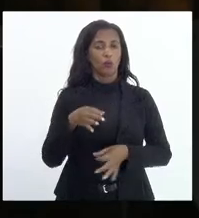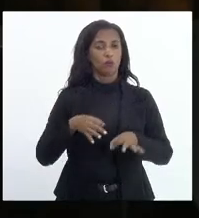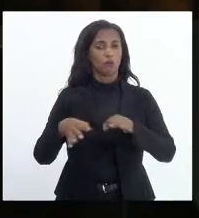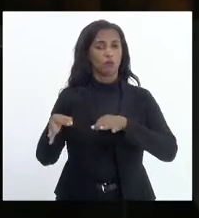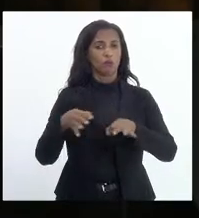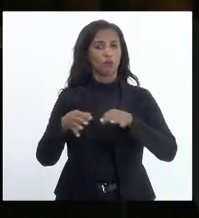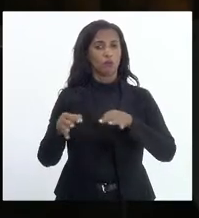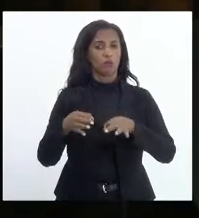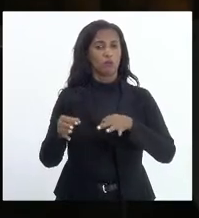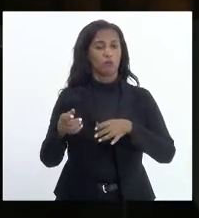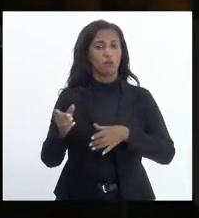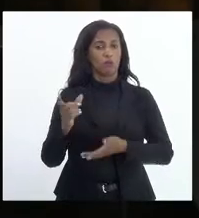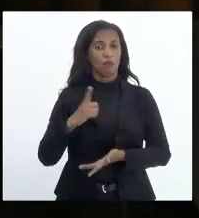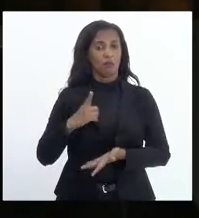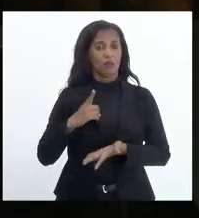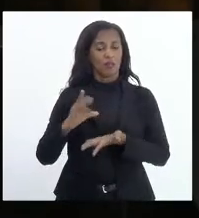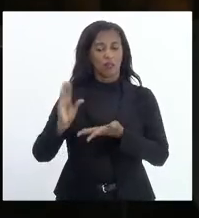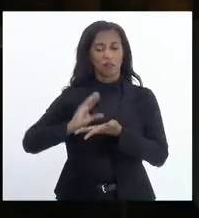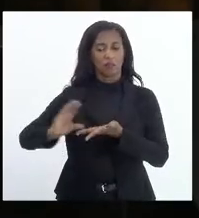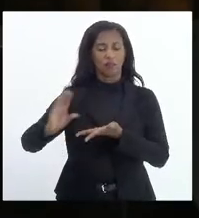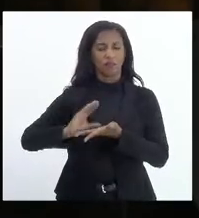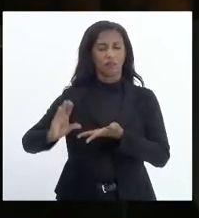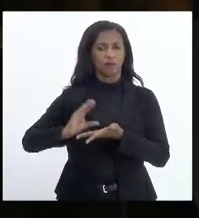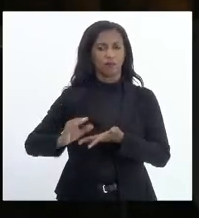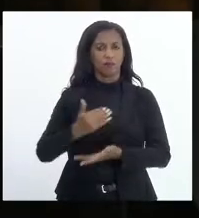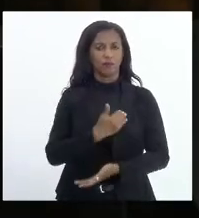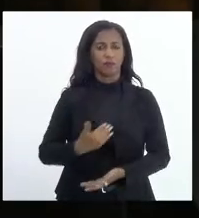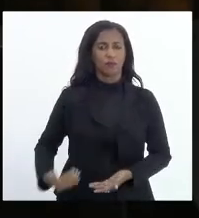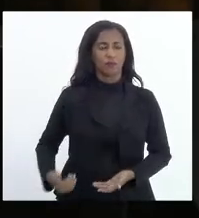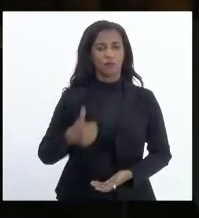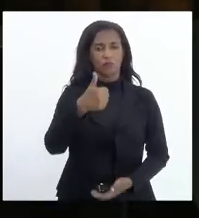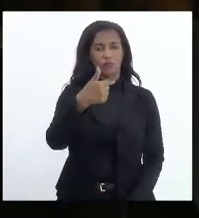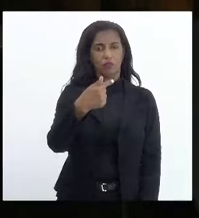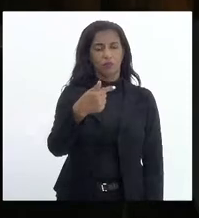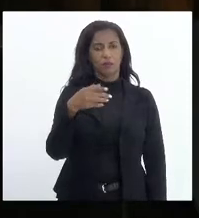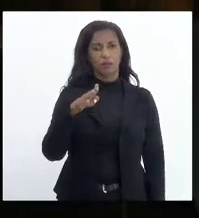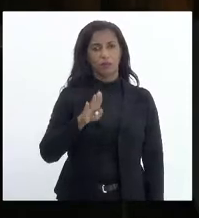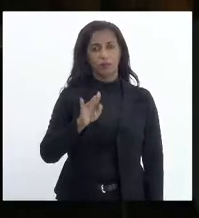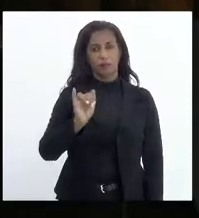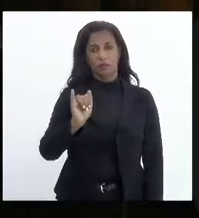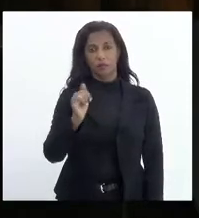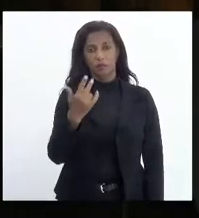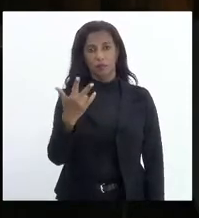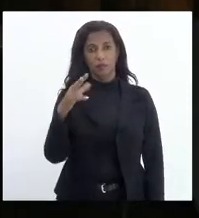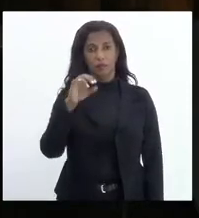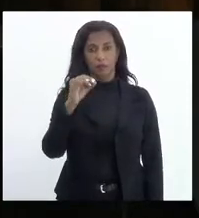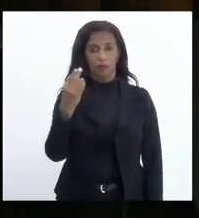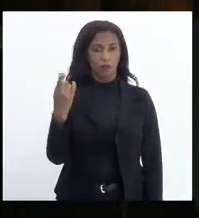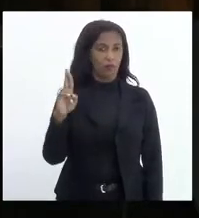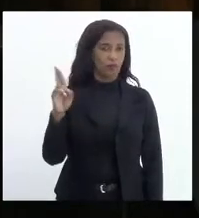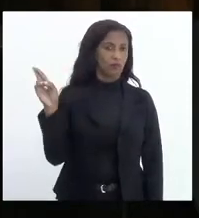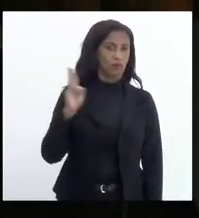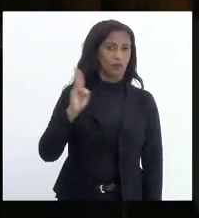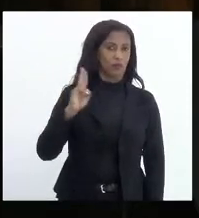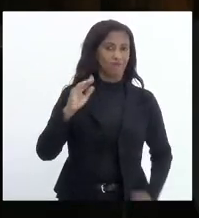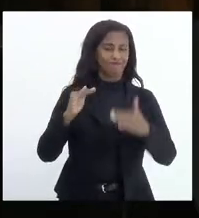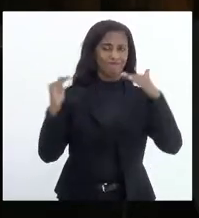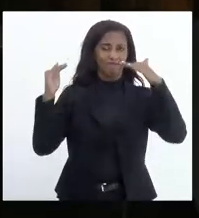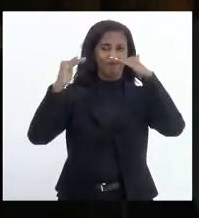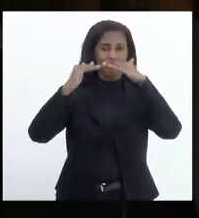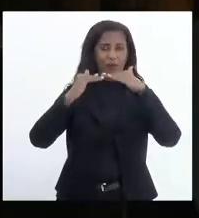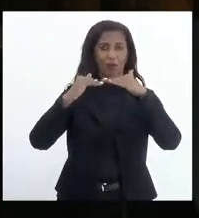investimentos públicos da ordem de 17 bilhões de reais que alcançam os